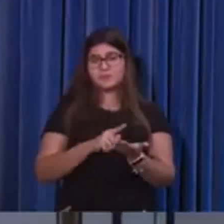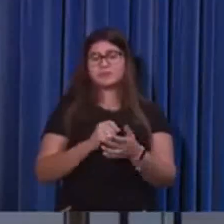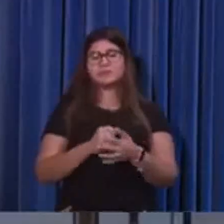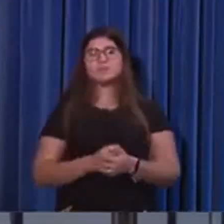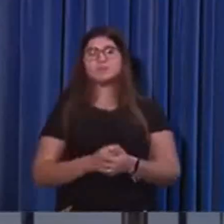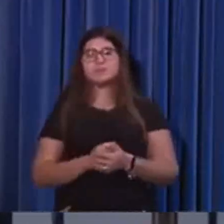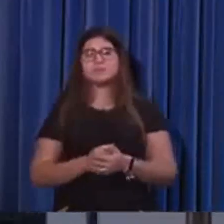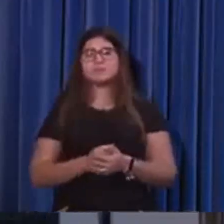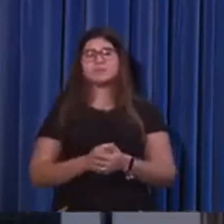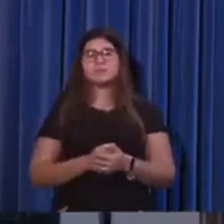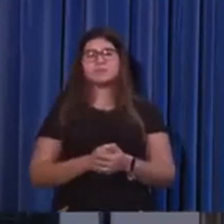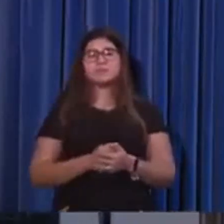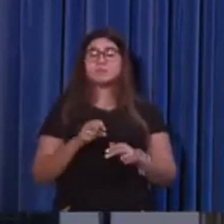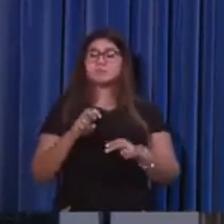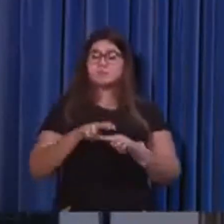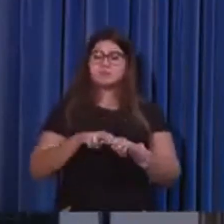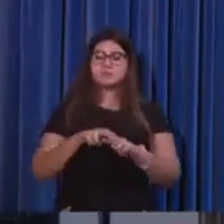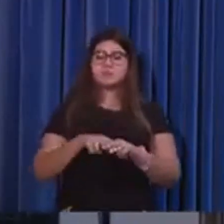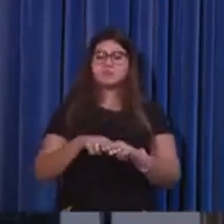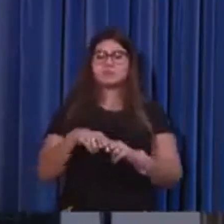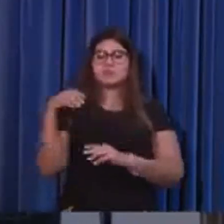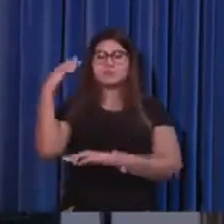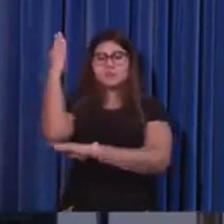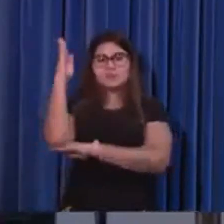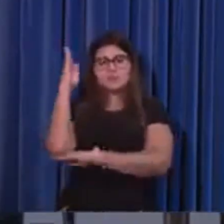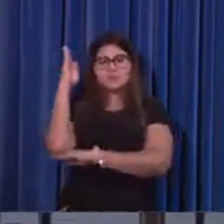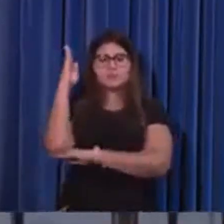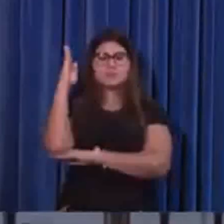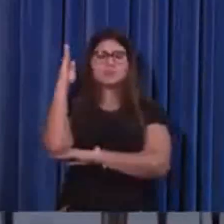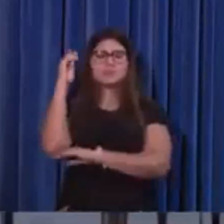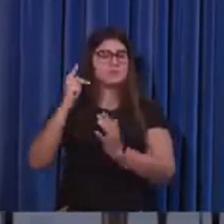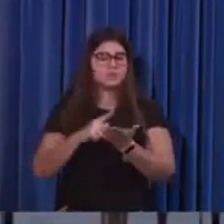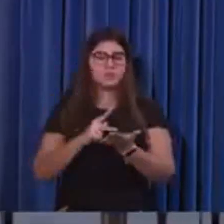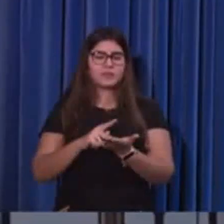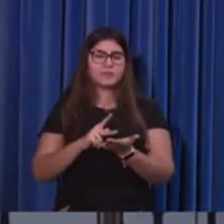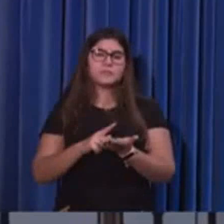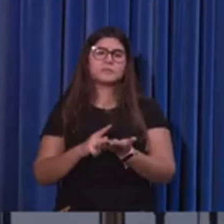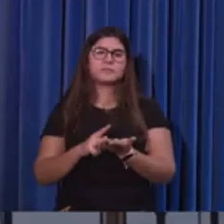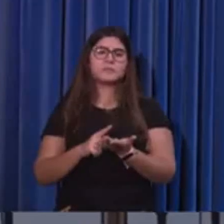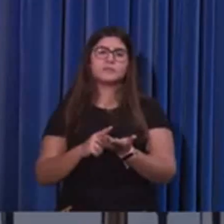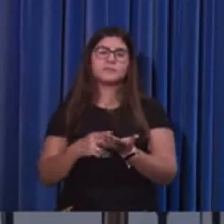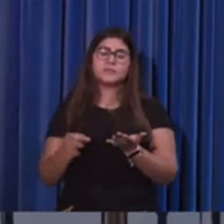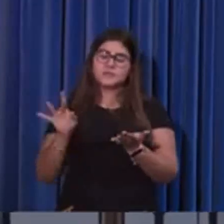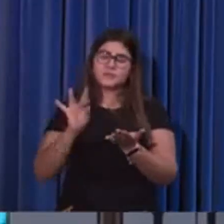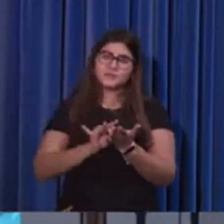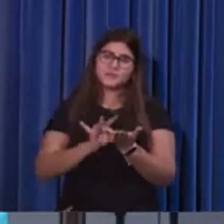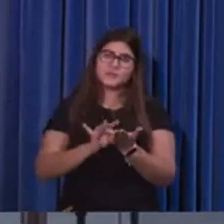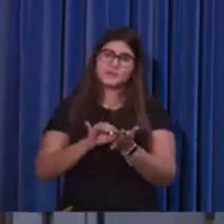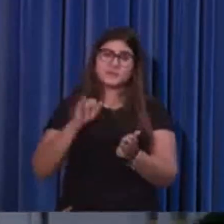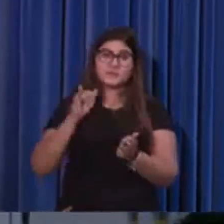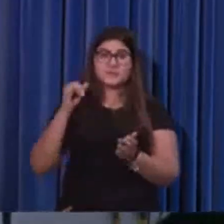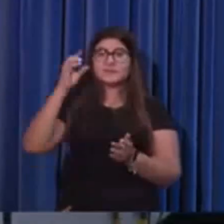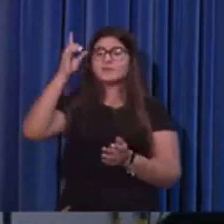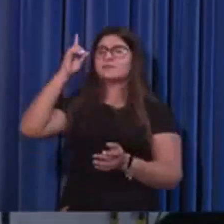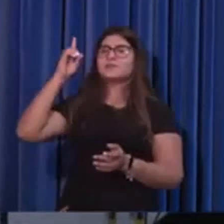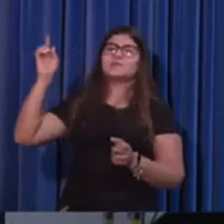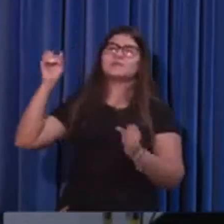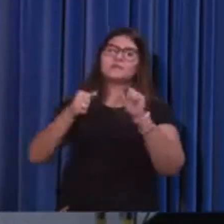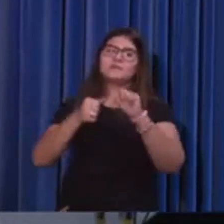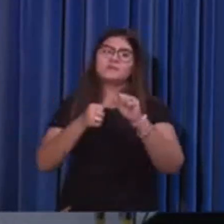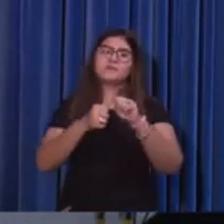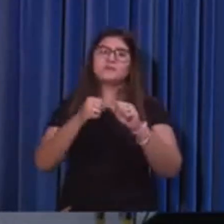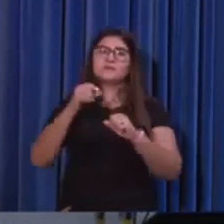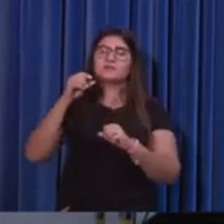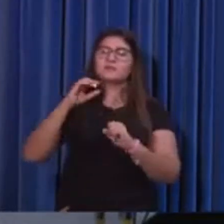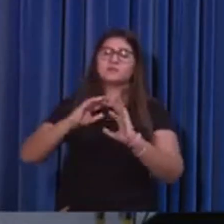bancos continuam sendo de madeira. Essa é uma verdade que corresponde a um fato. Se Deus criou todas as